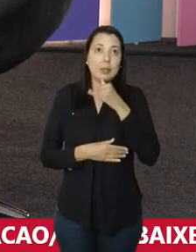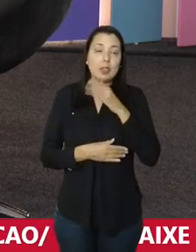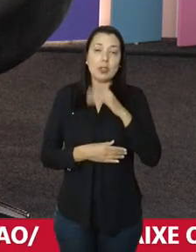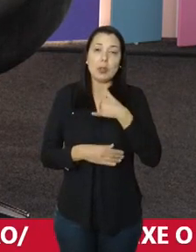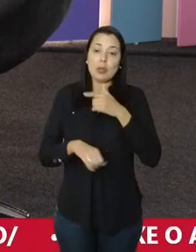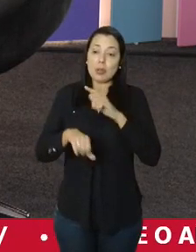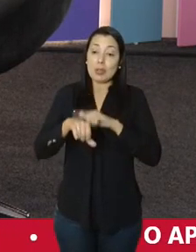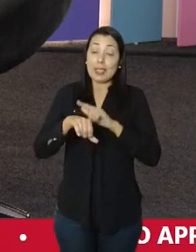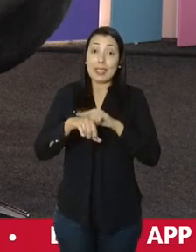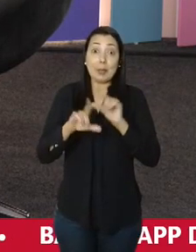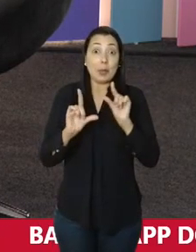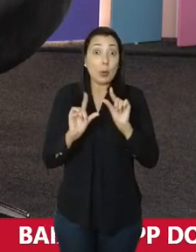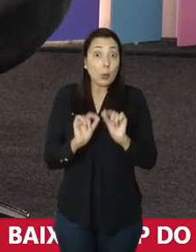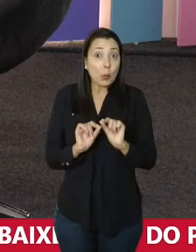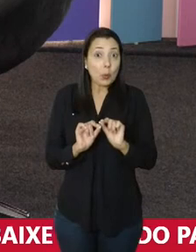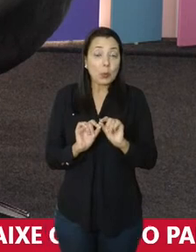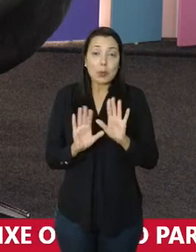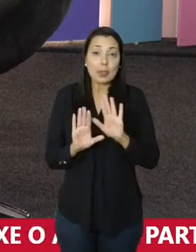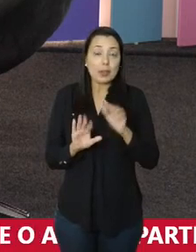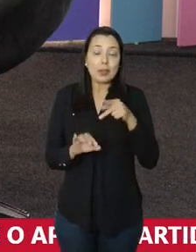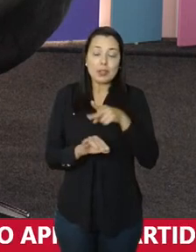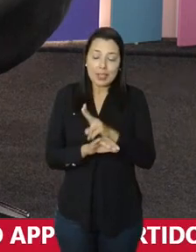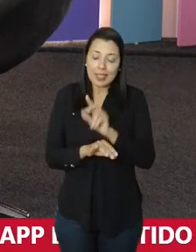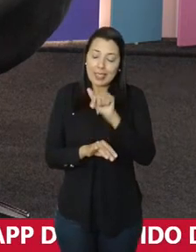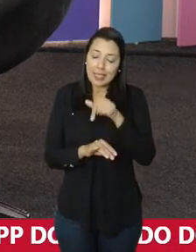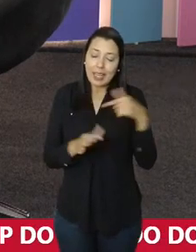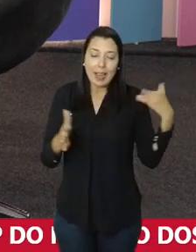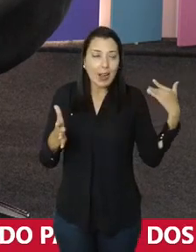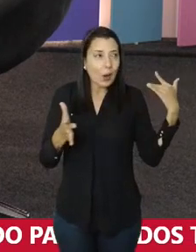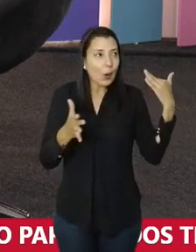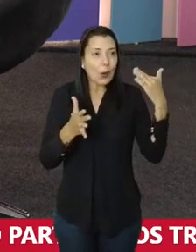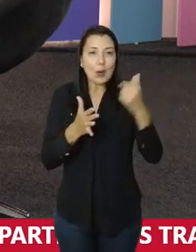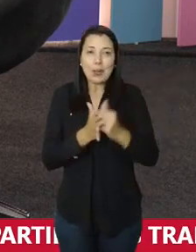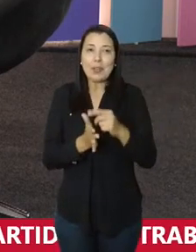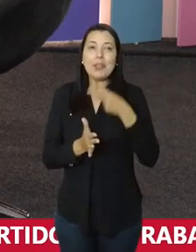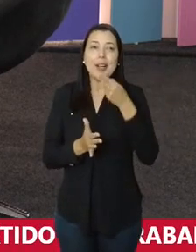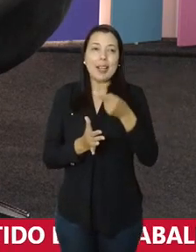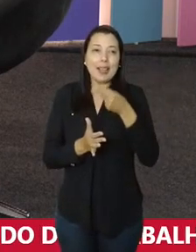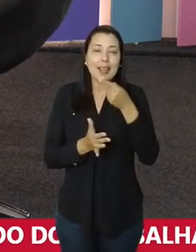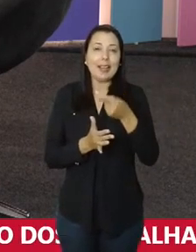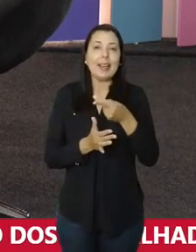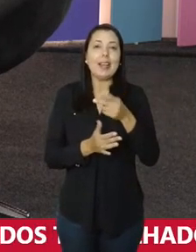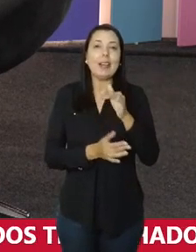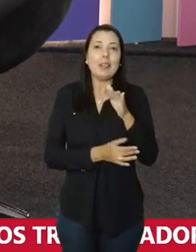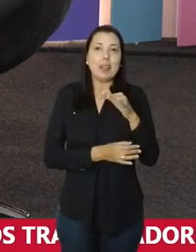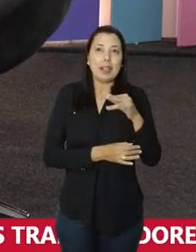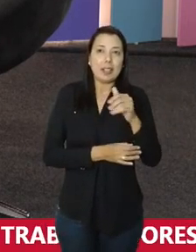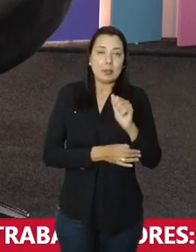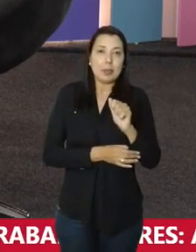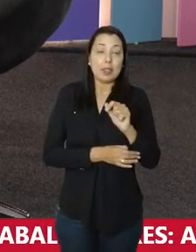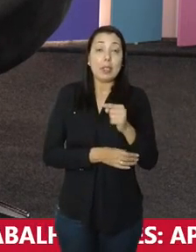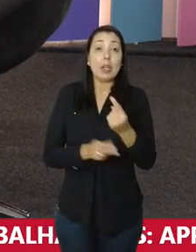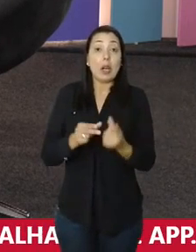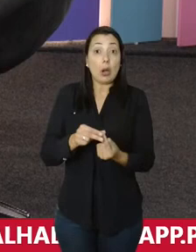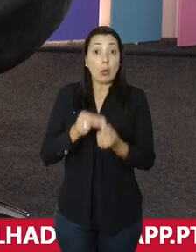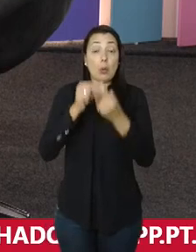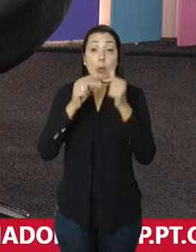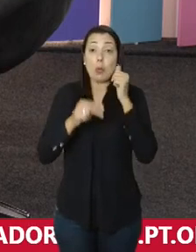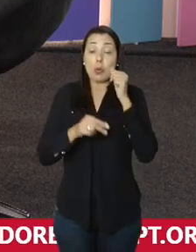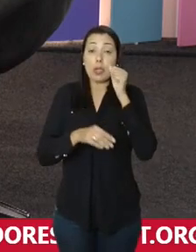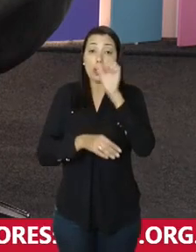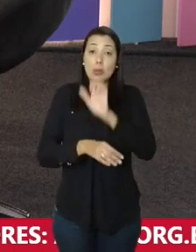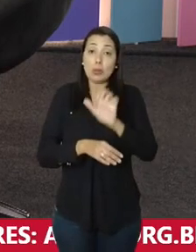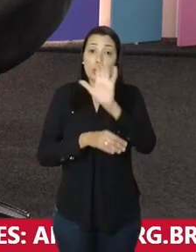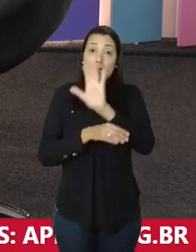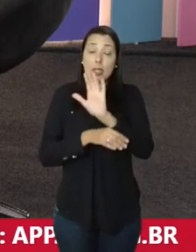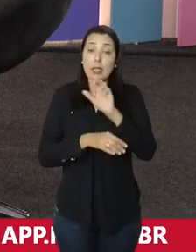nosso tempo é curtinho, senão eu continuaria aqui a falar, lembrando que Fátima Bezerra é a única mulher a governar um